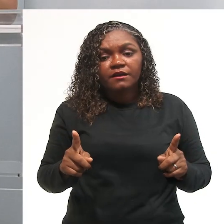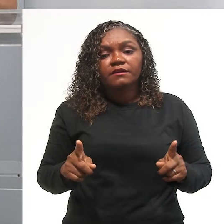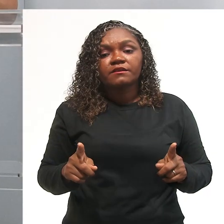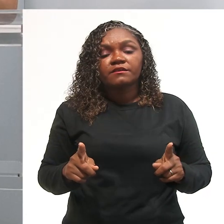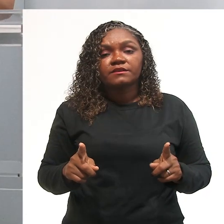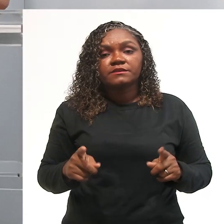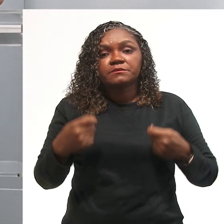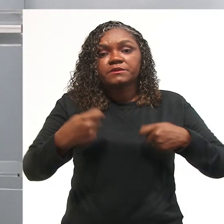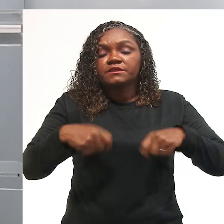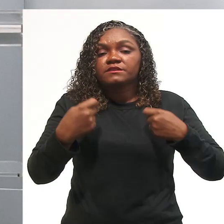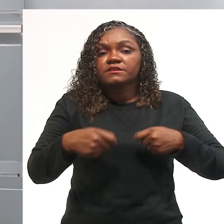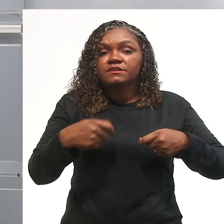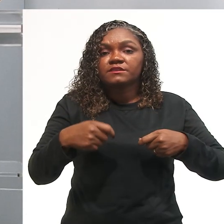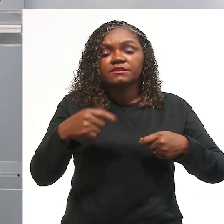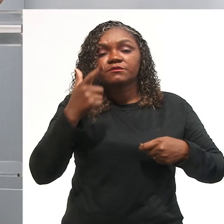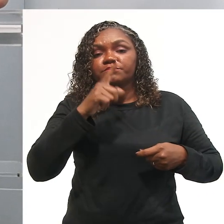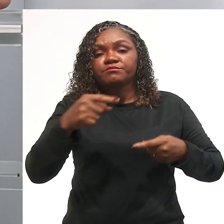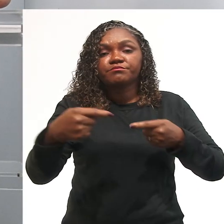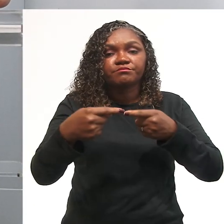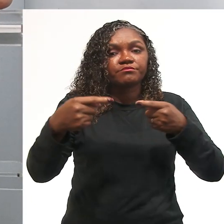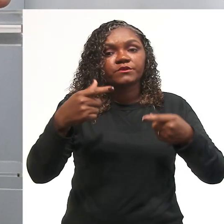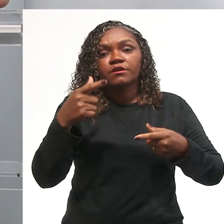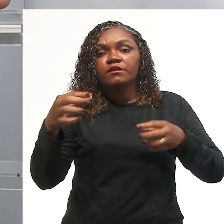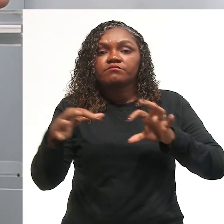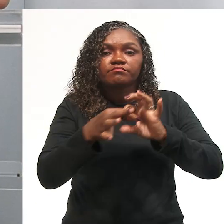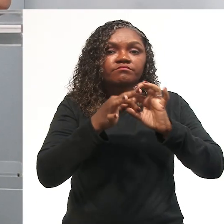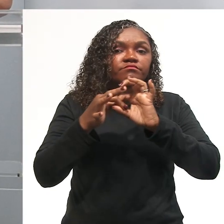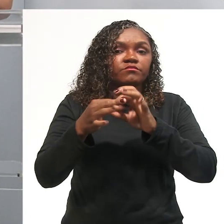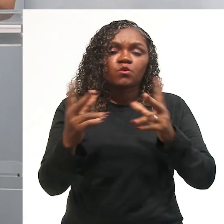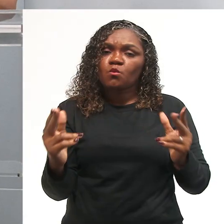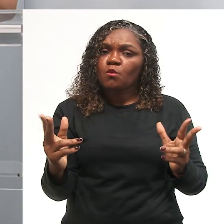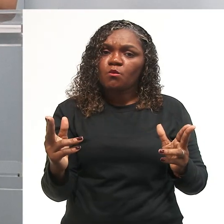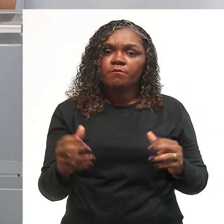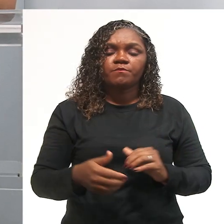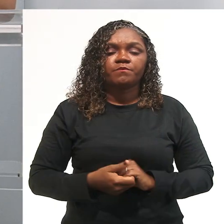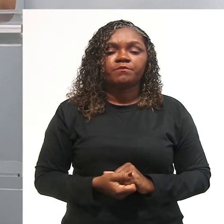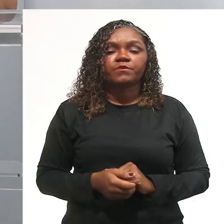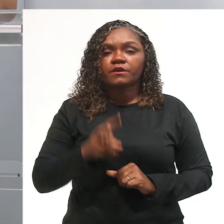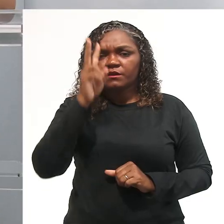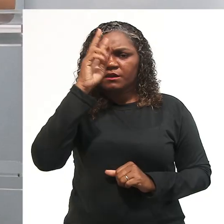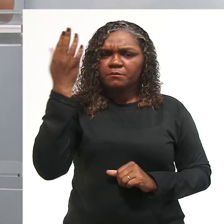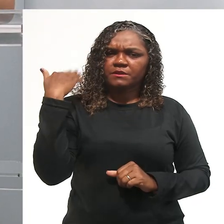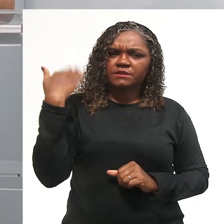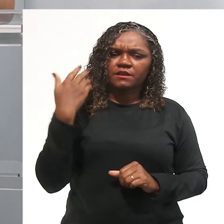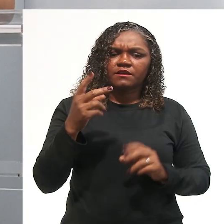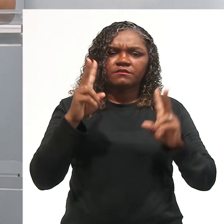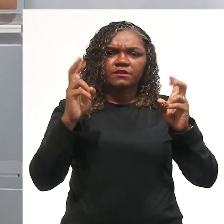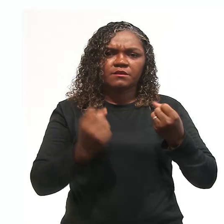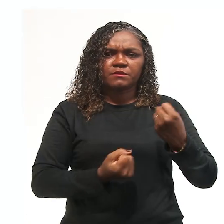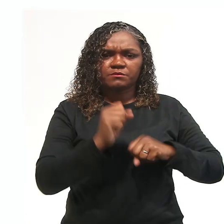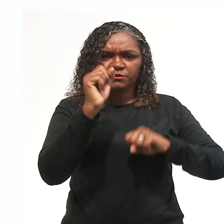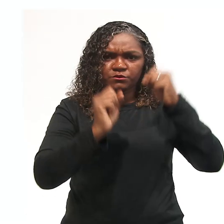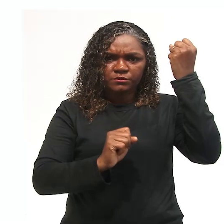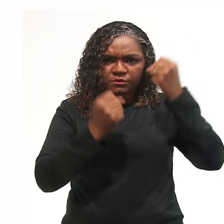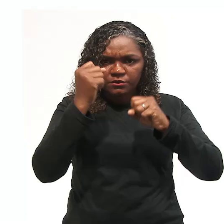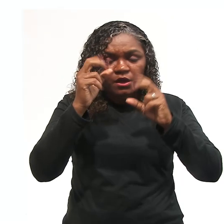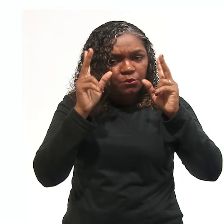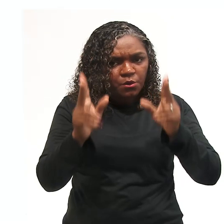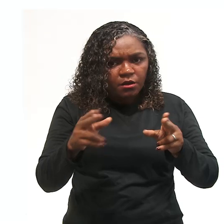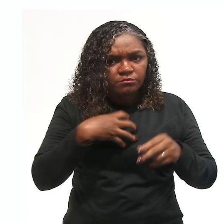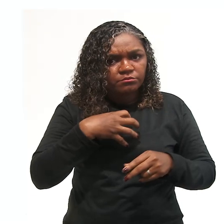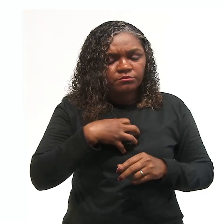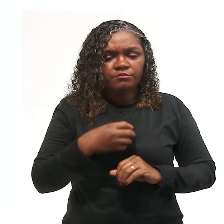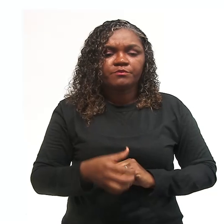do que era lá atrás, lá no início, quando a gente falava na produção industrial. Então, nós